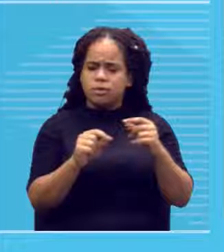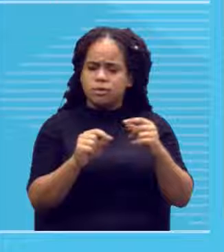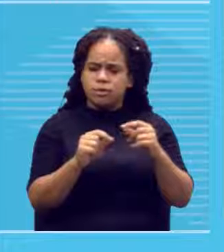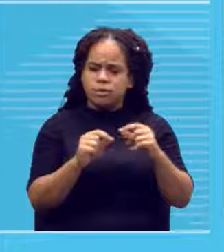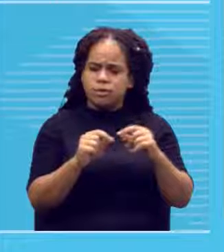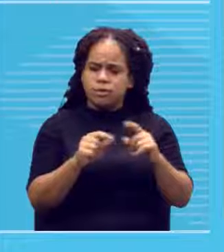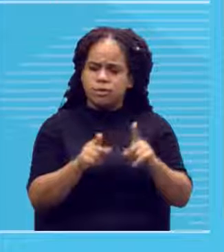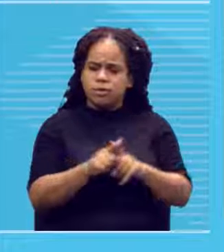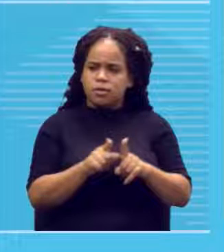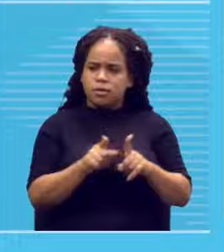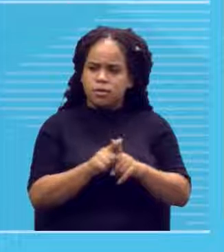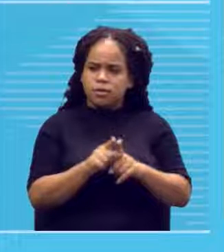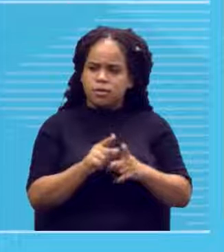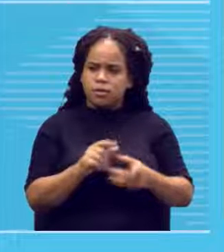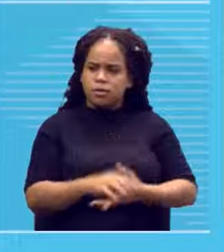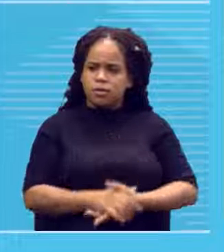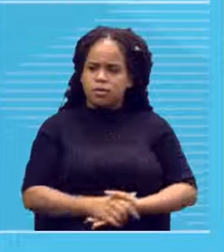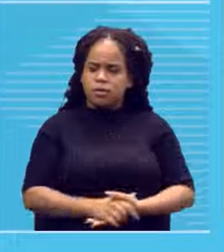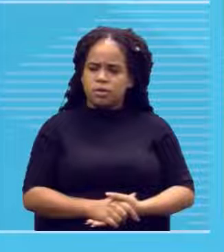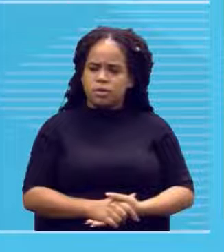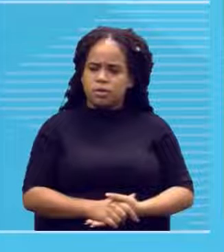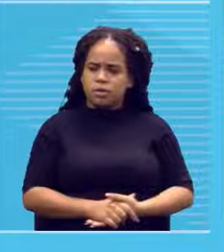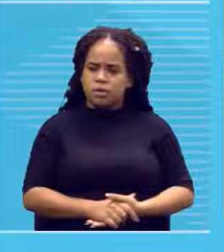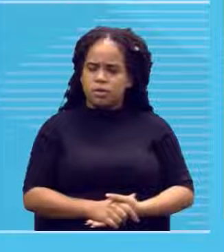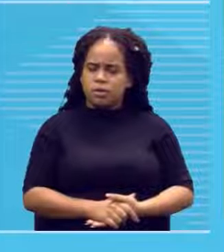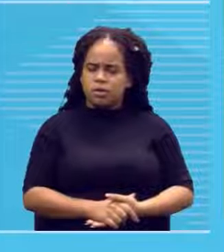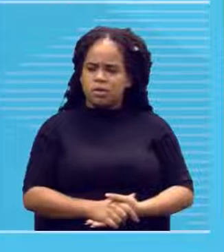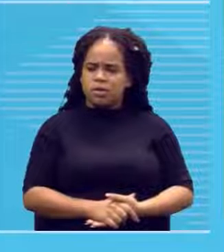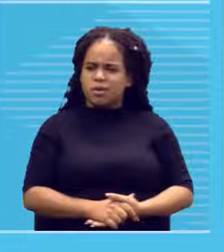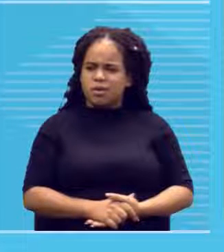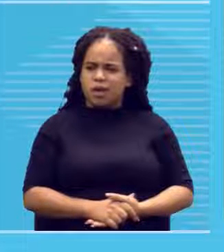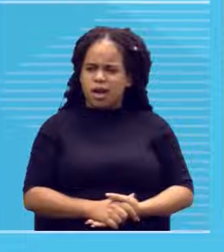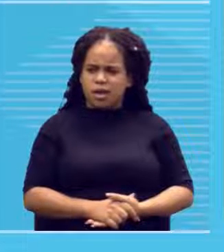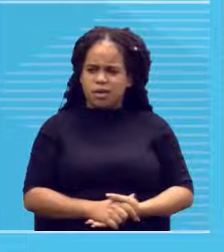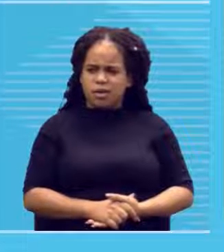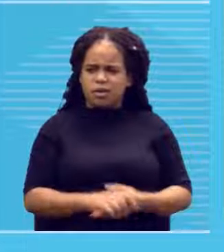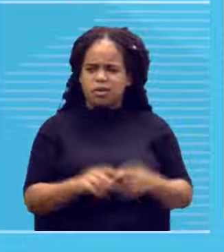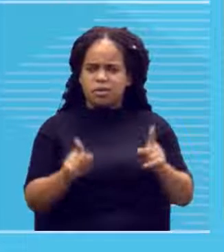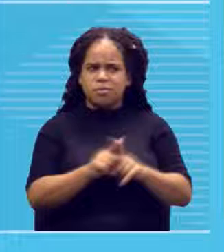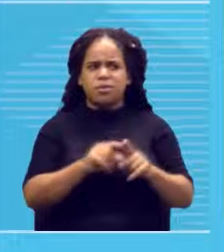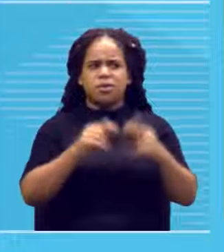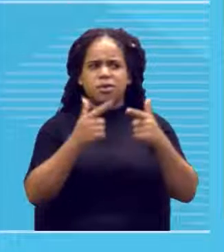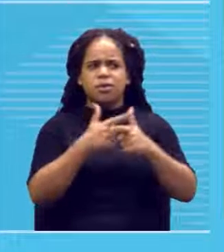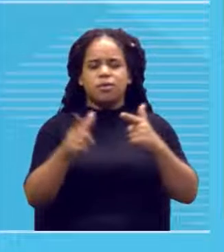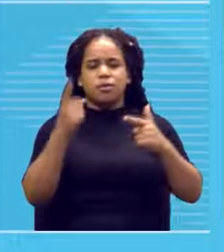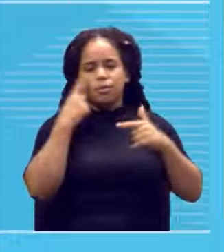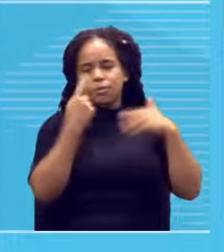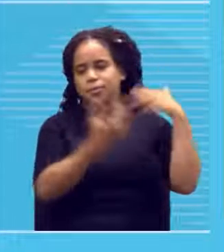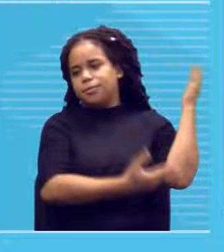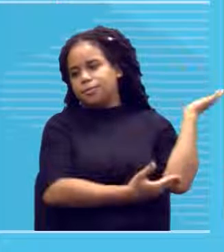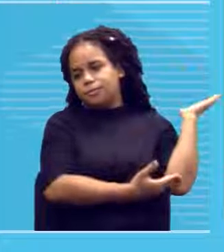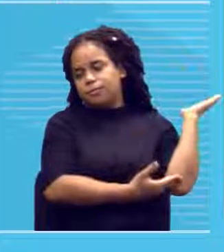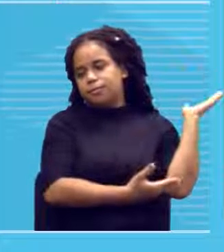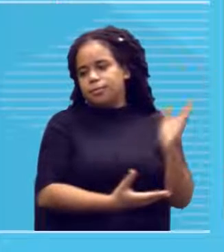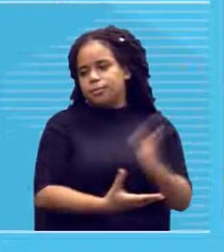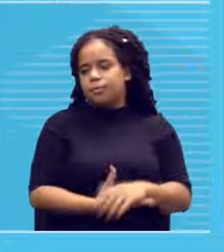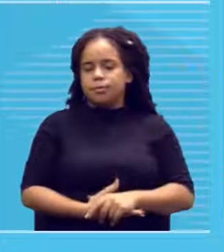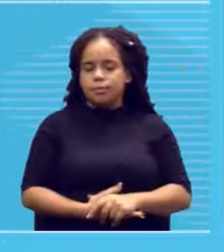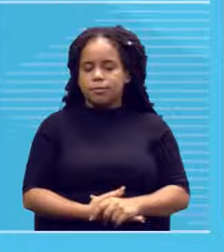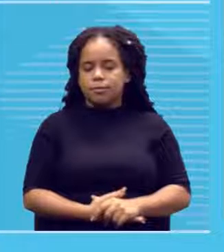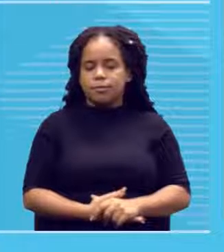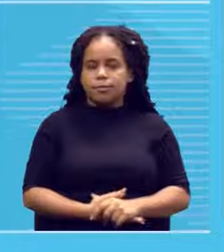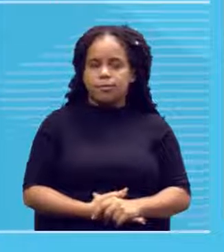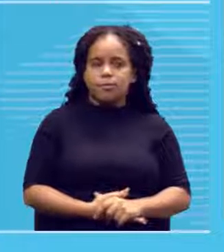dividir por mil né basta dividir por mil Então olha só 2.300 / 1000